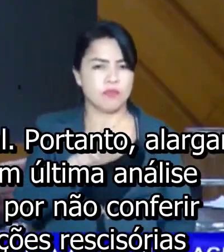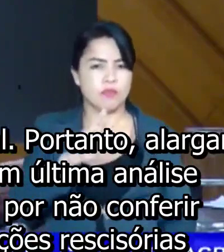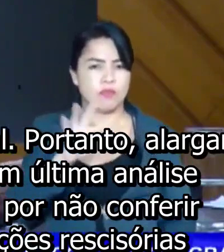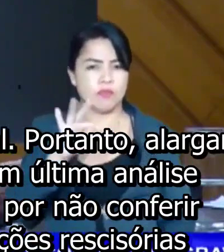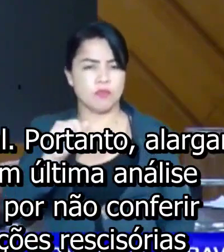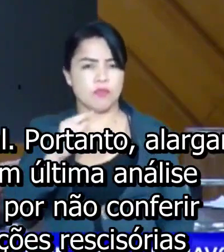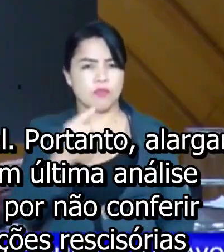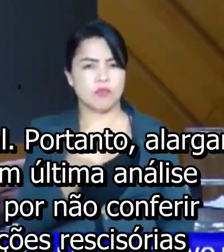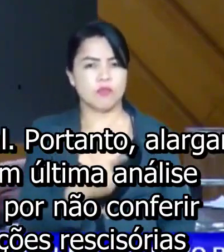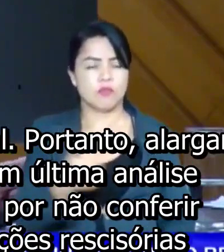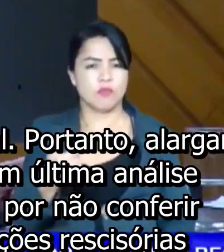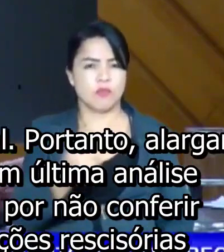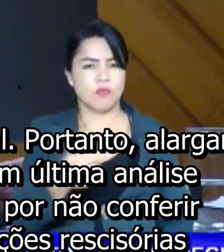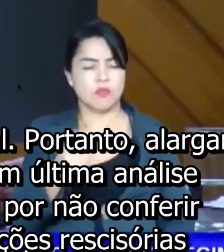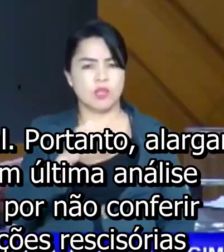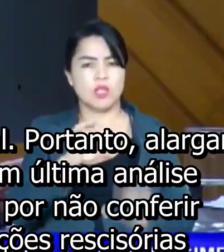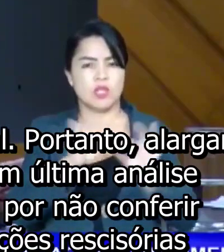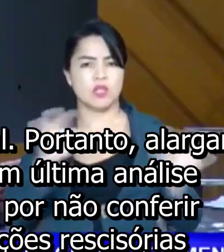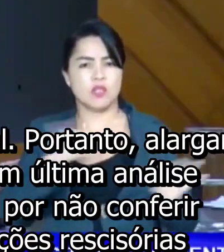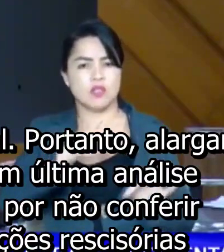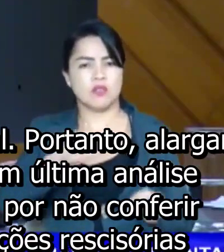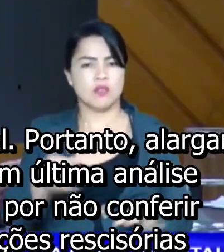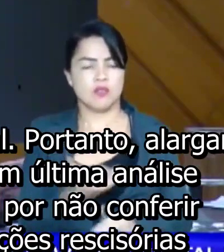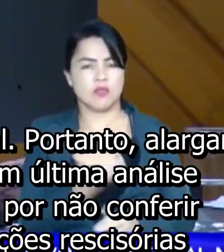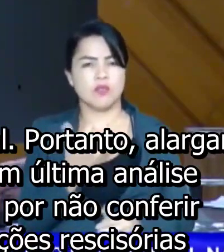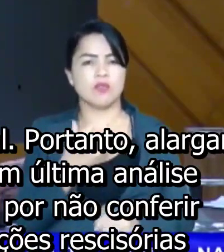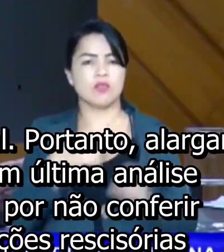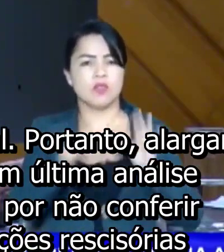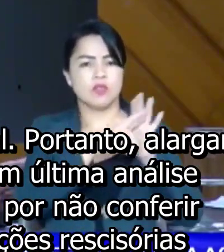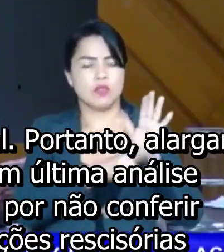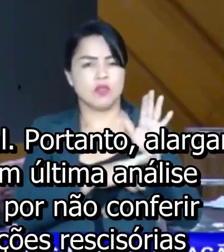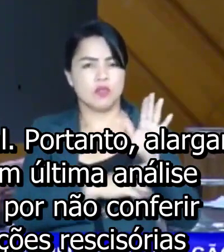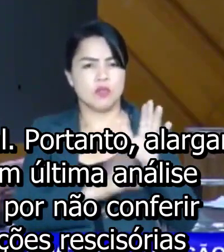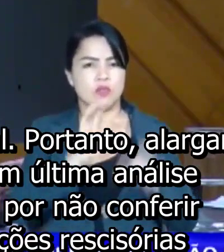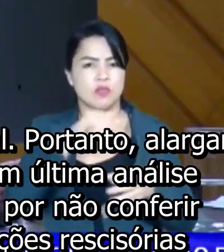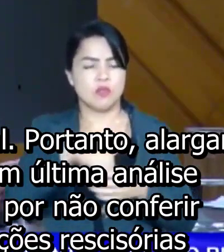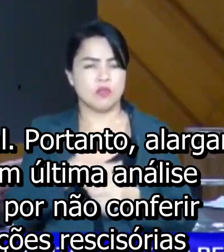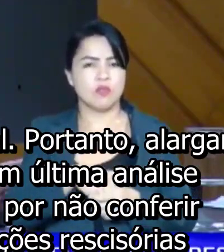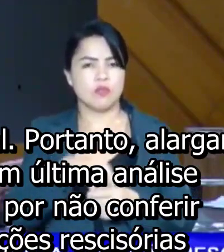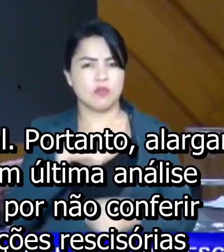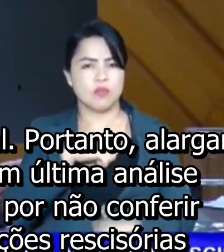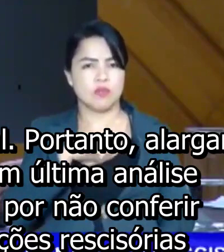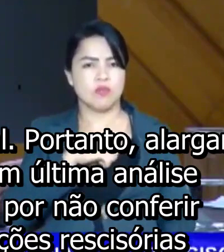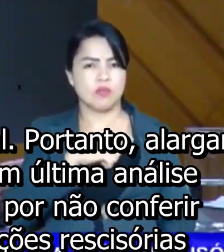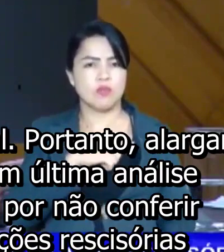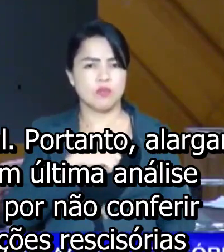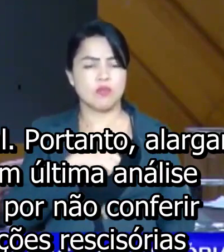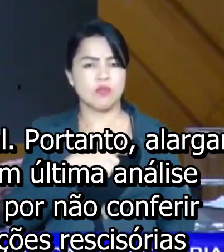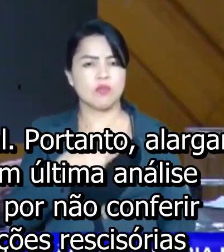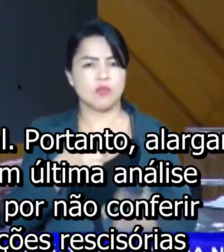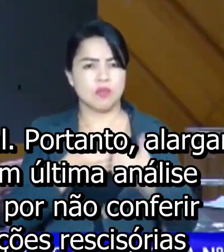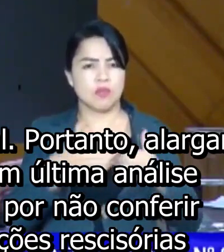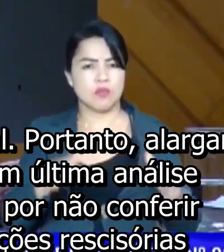22, inciso 1, a linha J do Código Eleitoral. Portanto, alargar as hipóteses de cabimento da rescisória